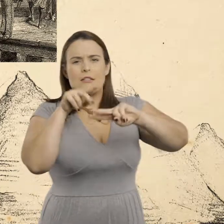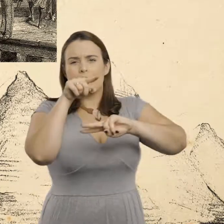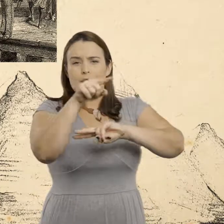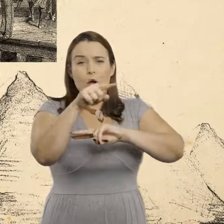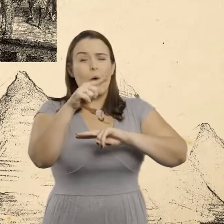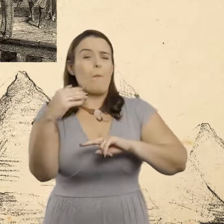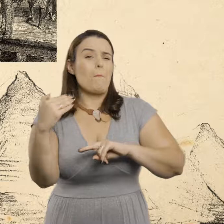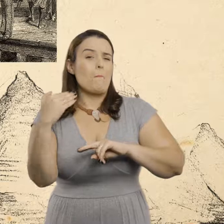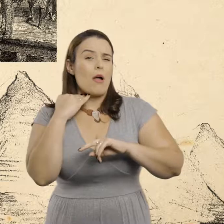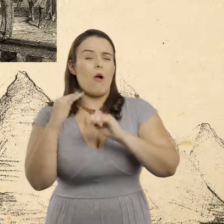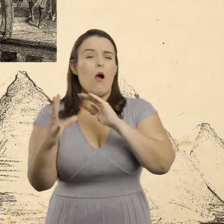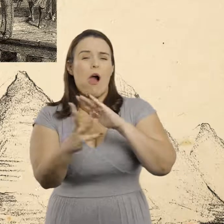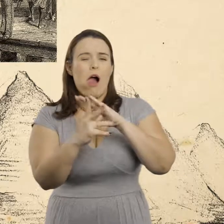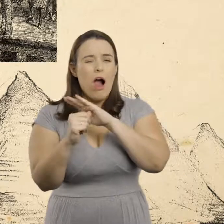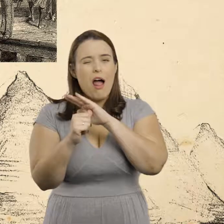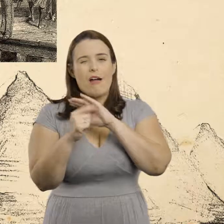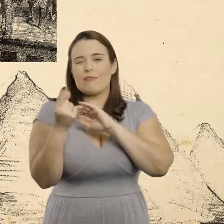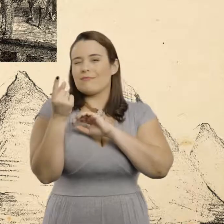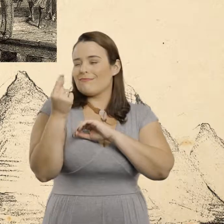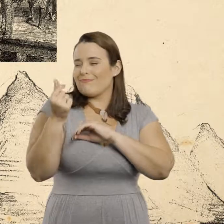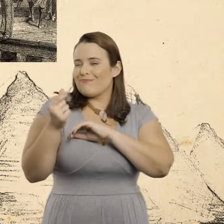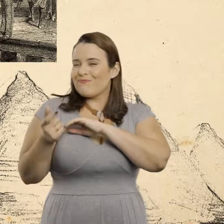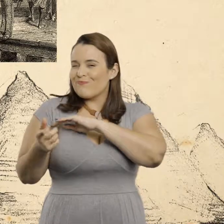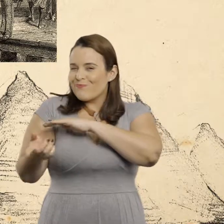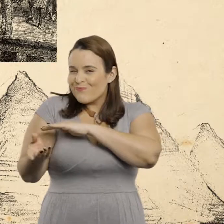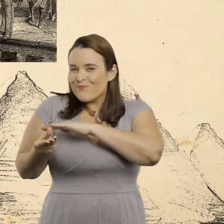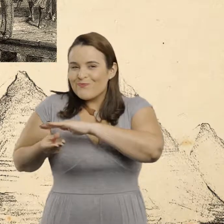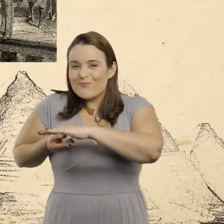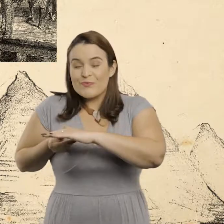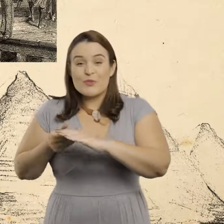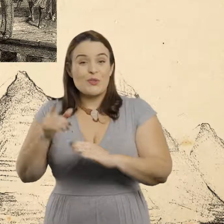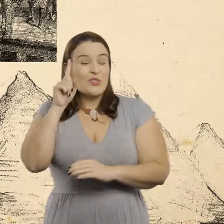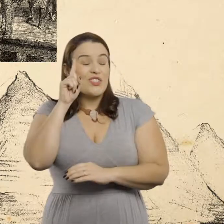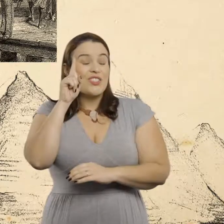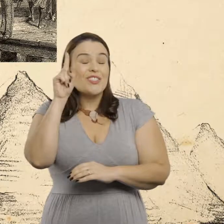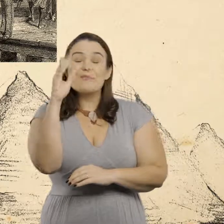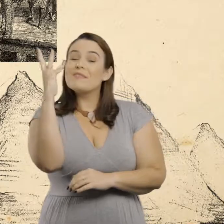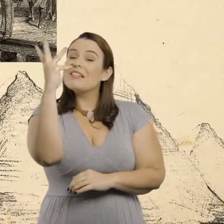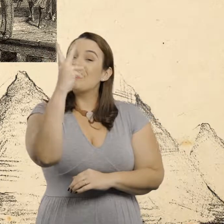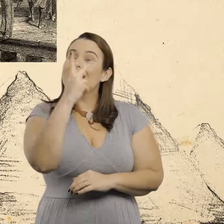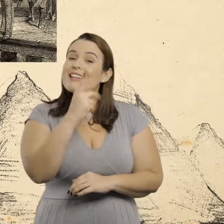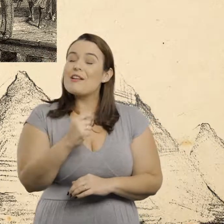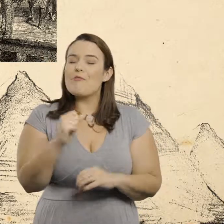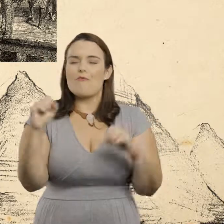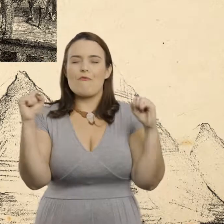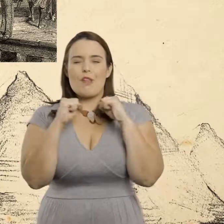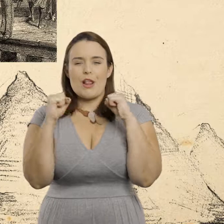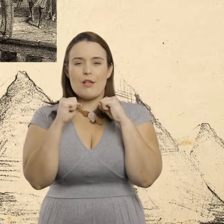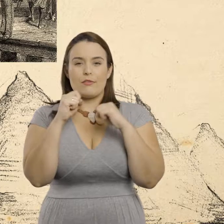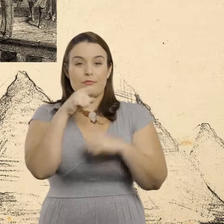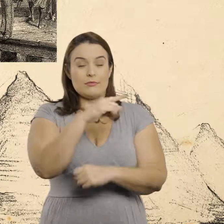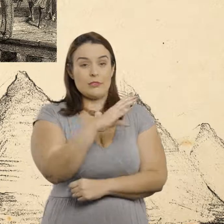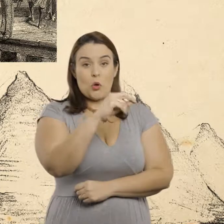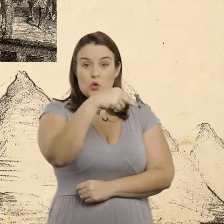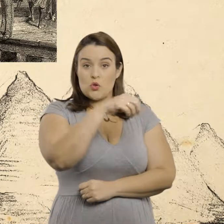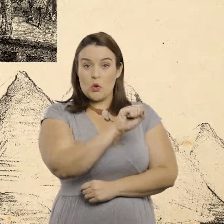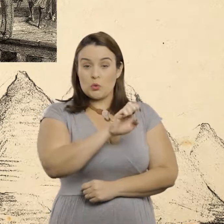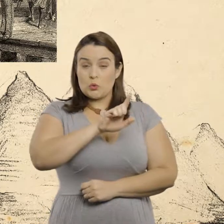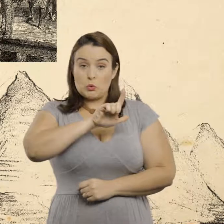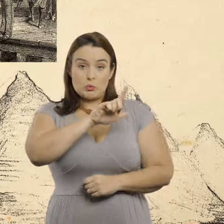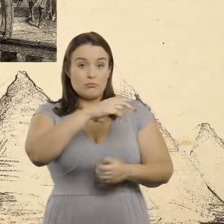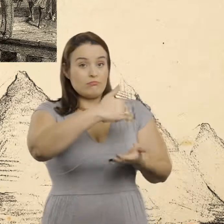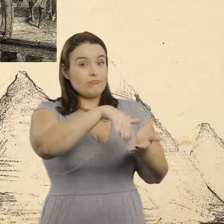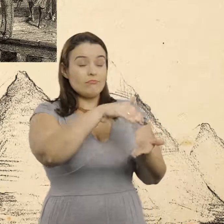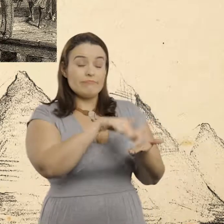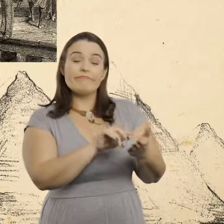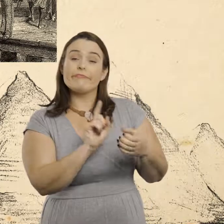do banco para ganhar a recompensa em dinheiro. O dia estava bonito e frio. O cônsul voltou para o escritório